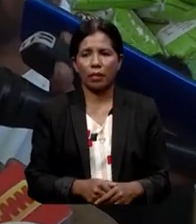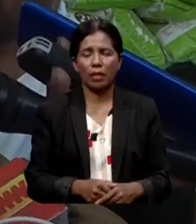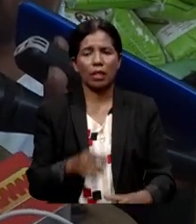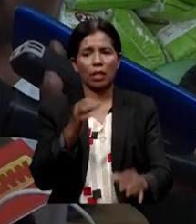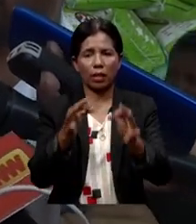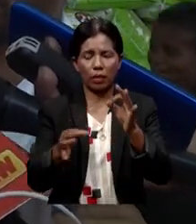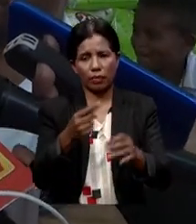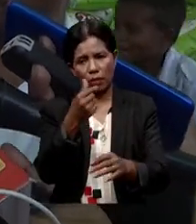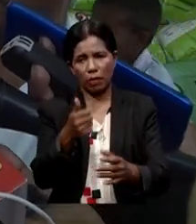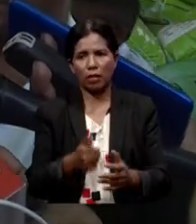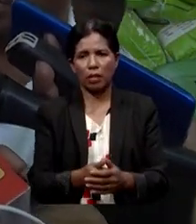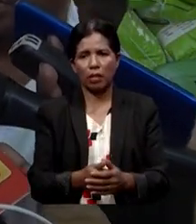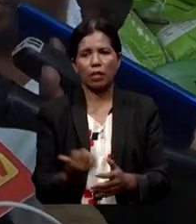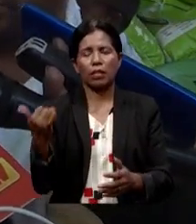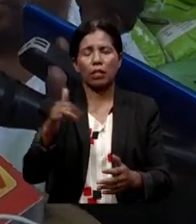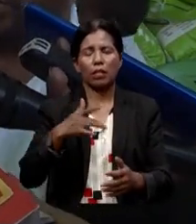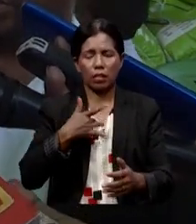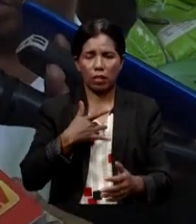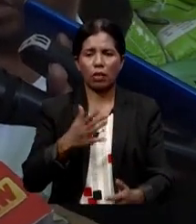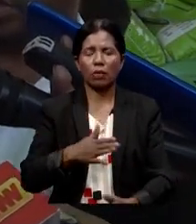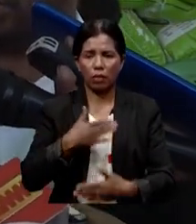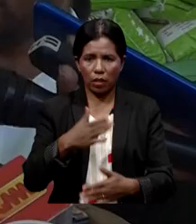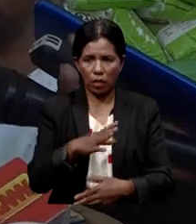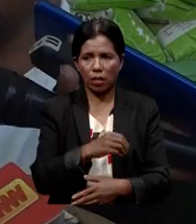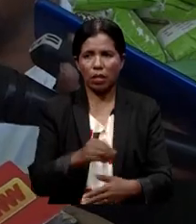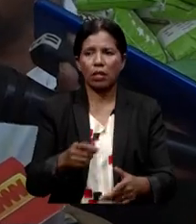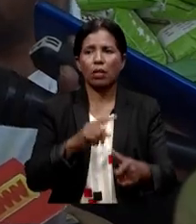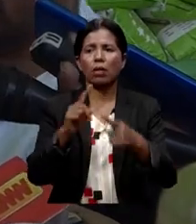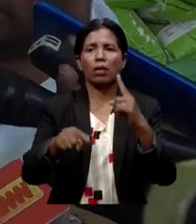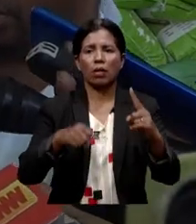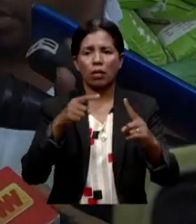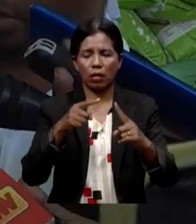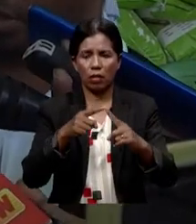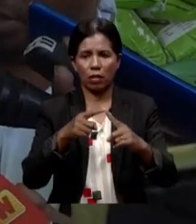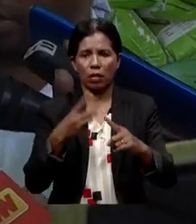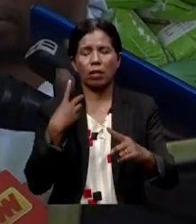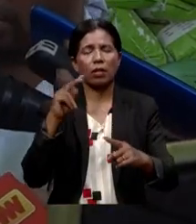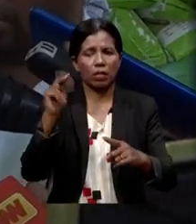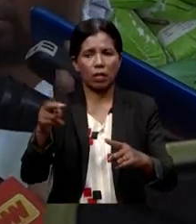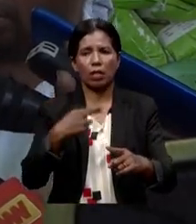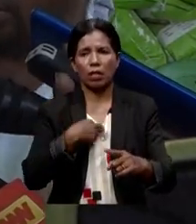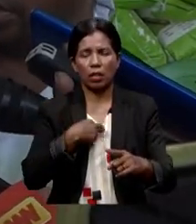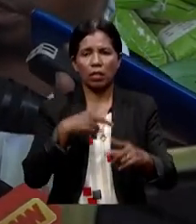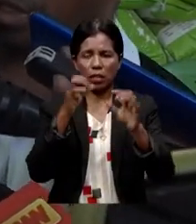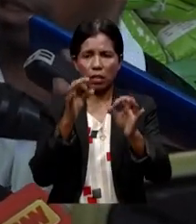Maske uituang, maje sira sente contente, maje ana ba nia rasi ka